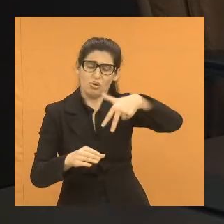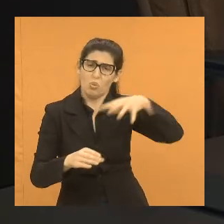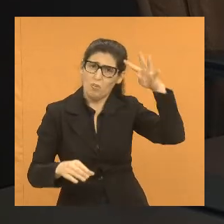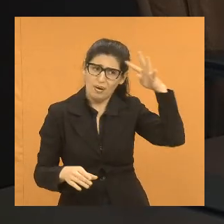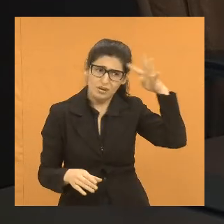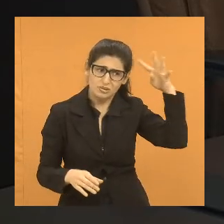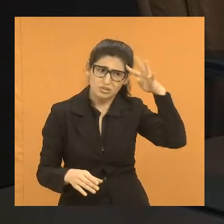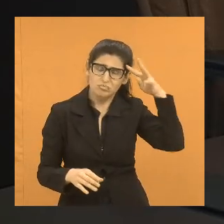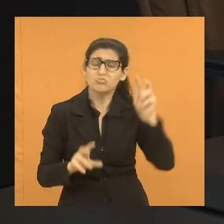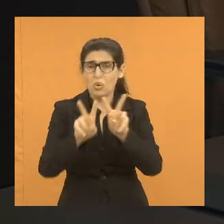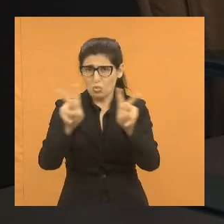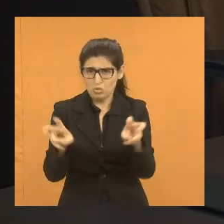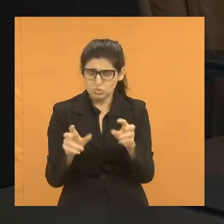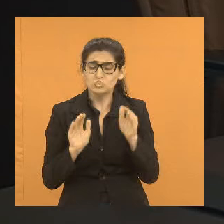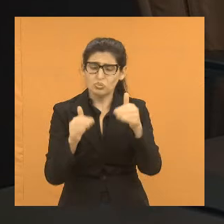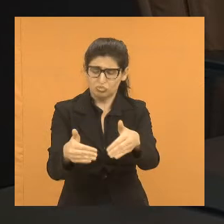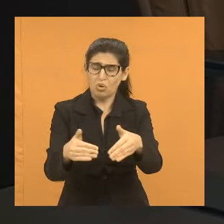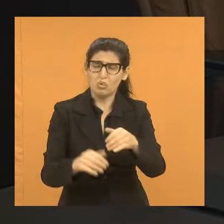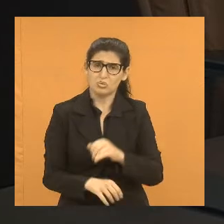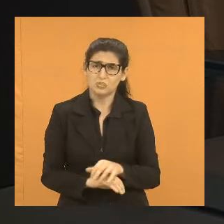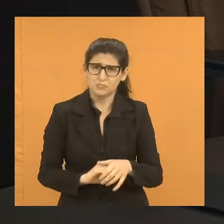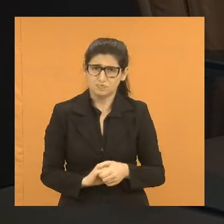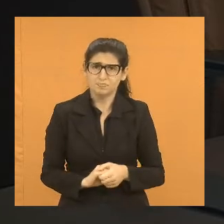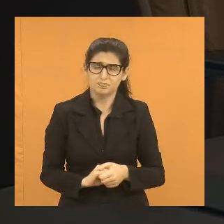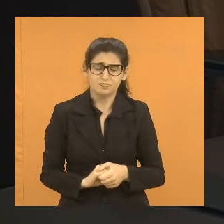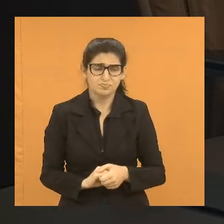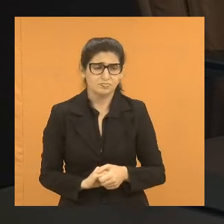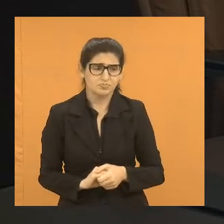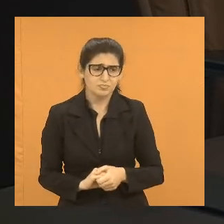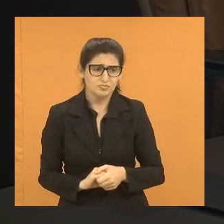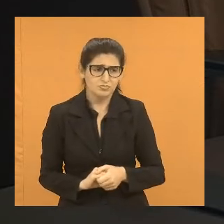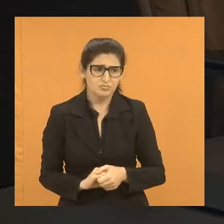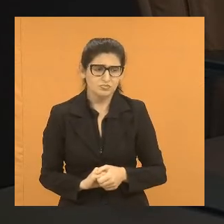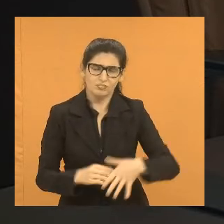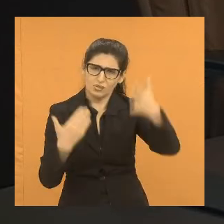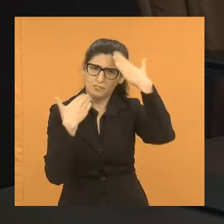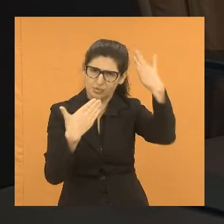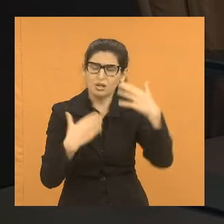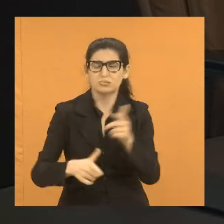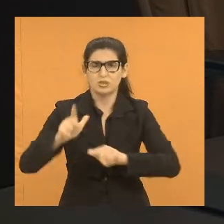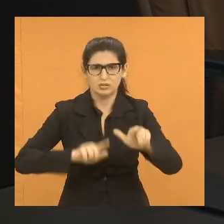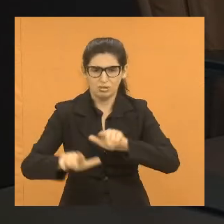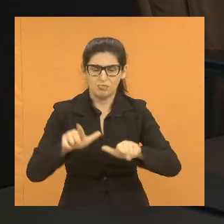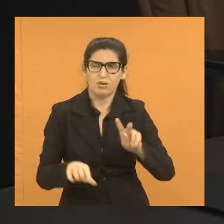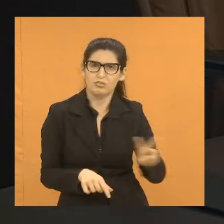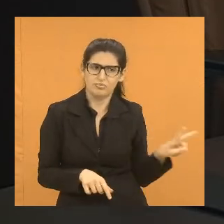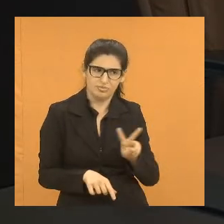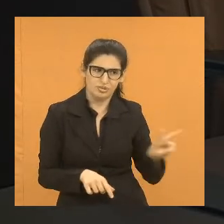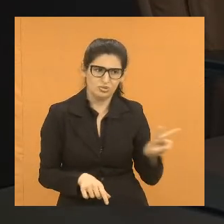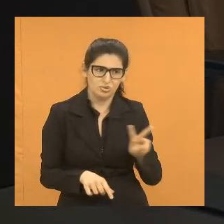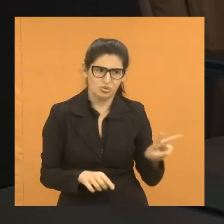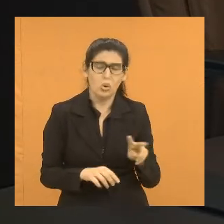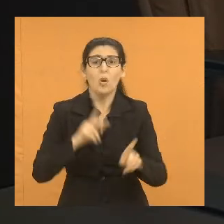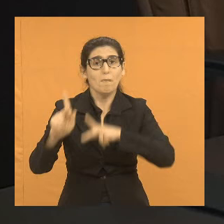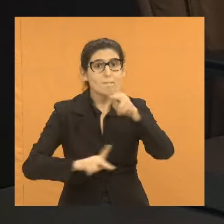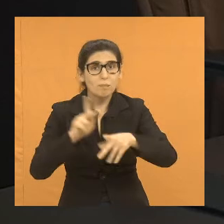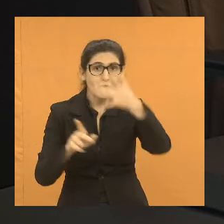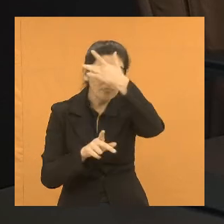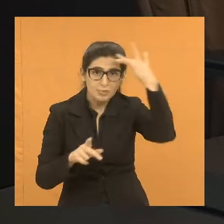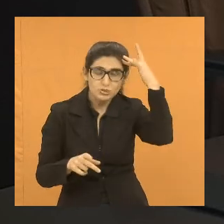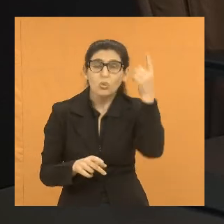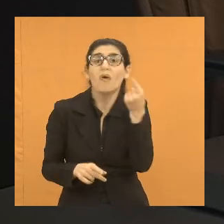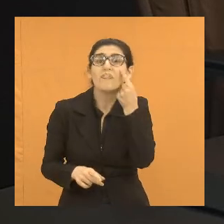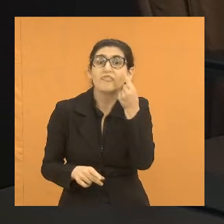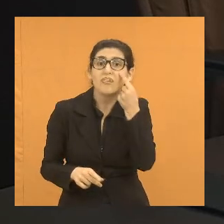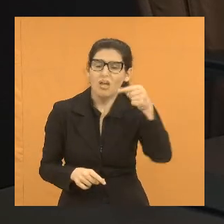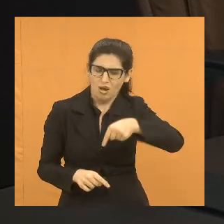vou falar sobre isso. Mas quero agradecer vocês e o meu trabalho como vereador, a população está vendo, que eu estou aqui nesse